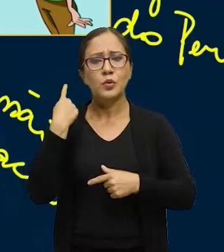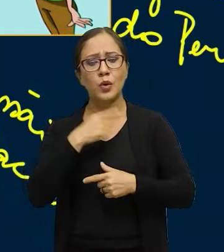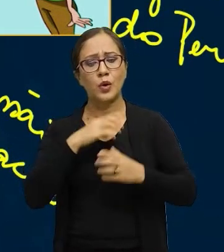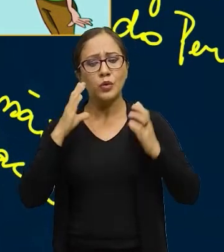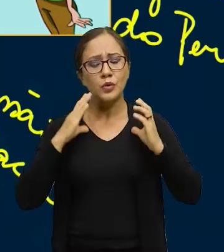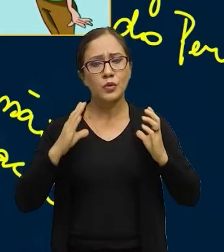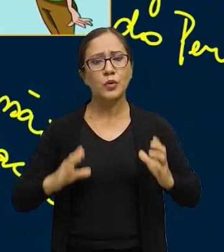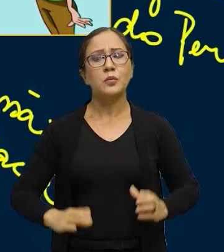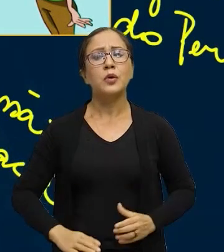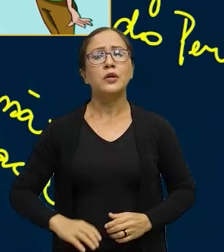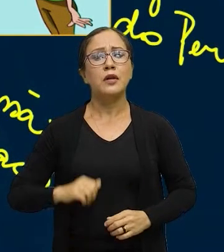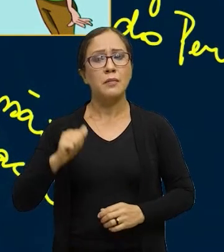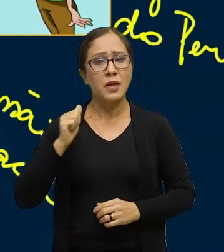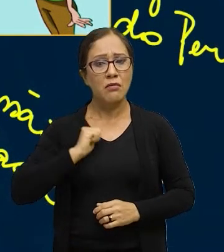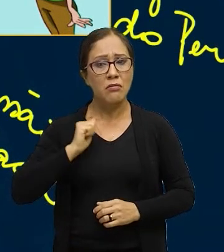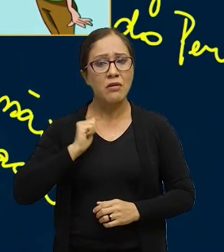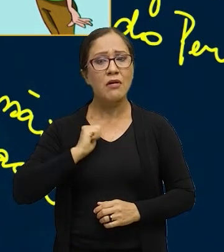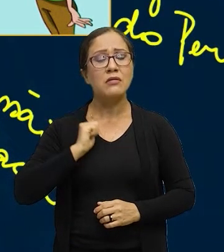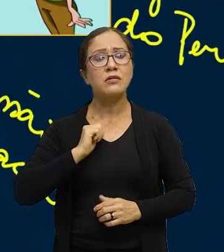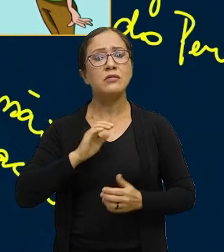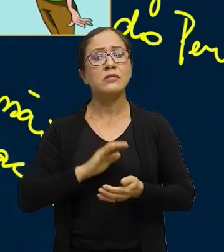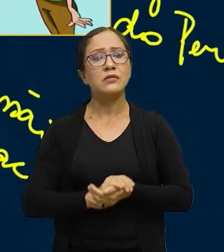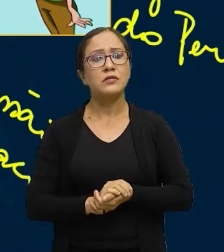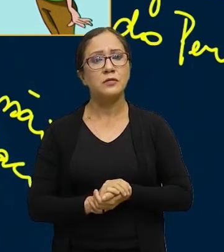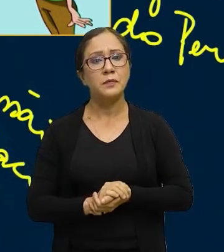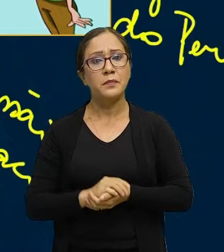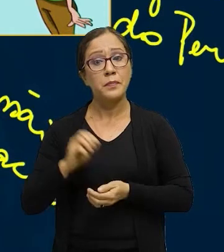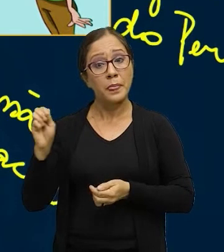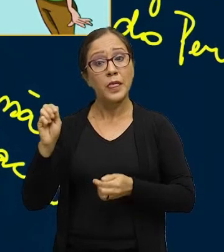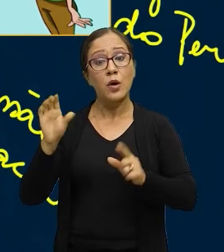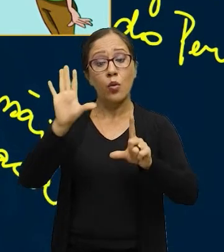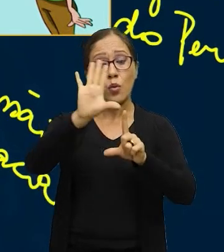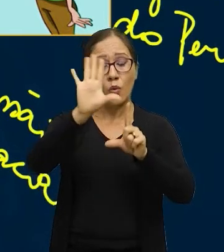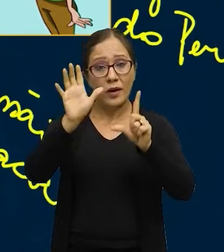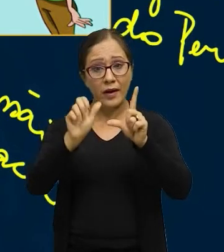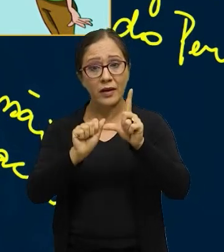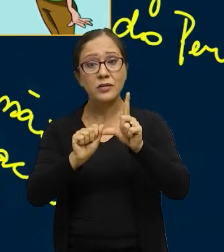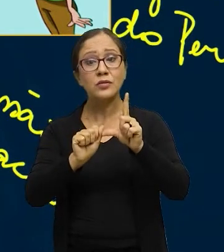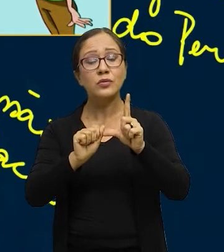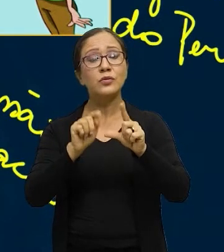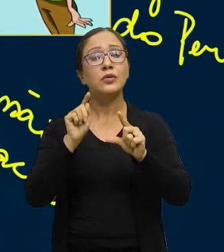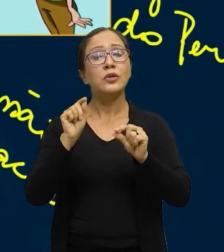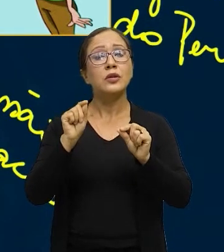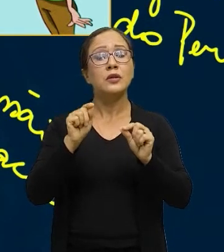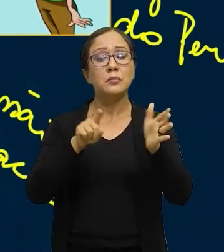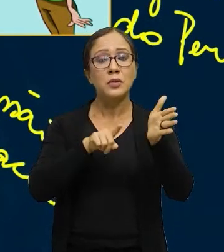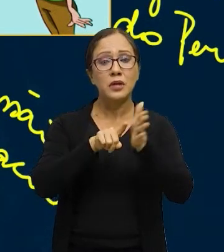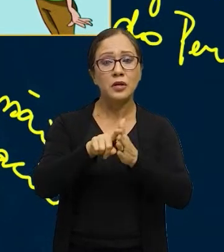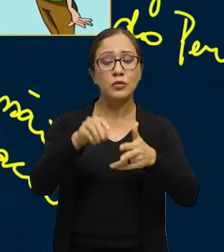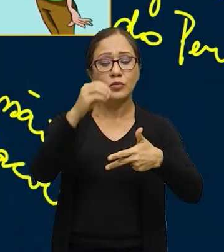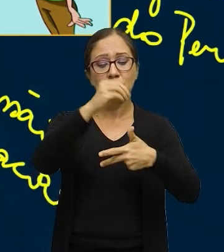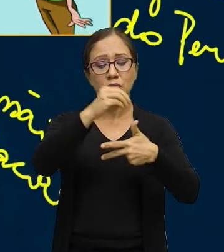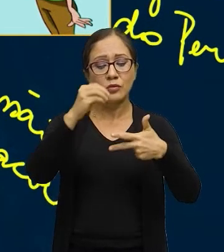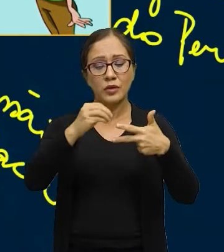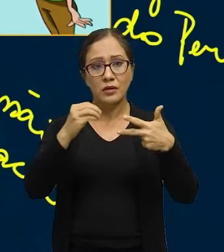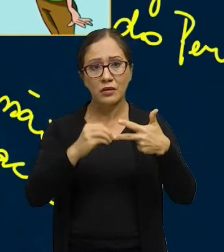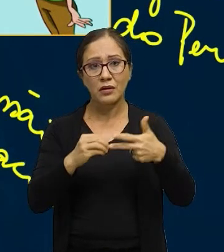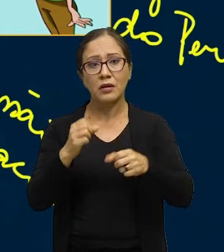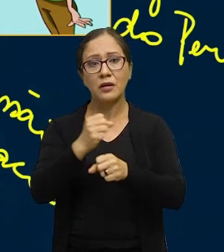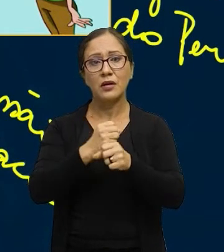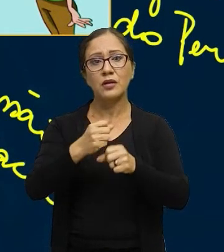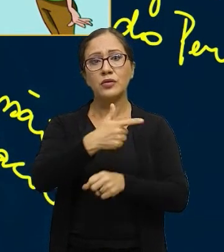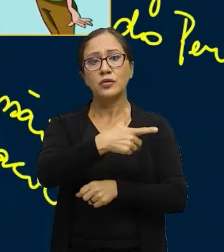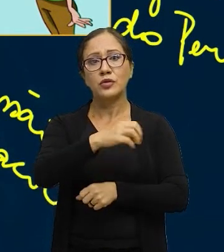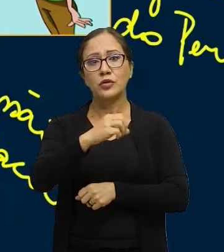comportamentos e atitudes. Nesse cartoon, aí é que a pergunta da questão do Enem 2012, que foi adaptada.